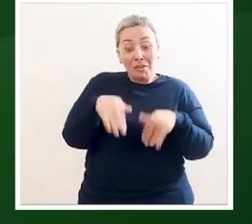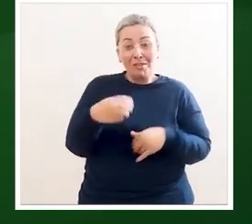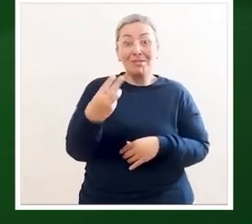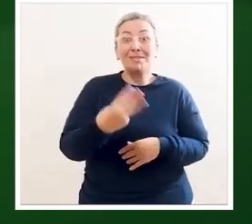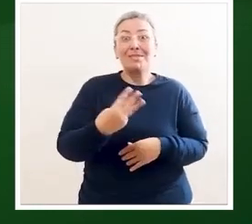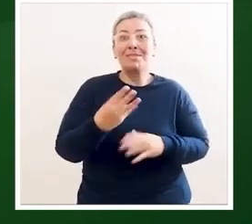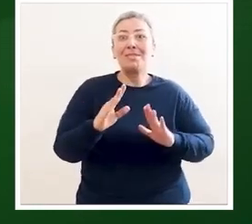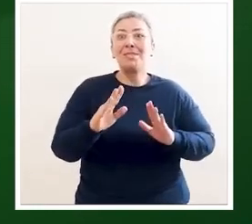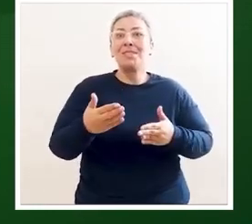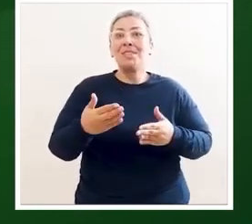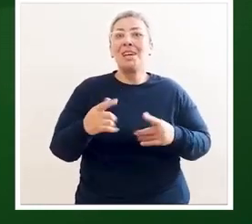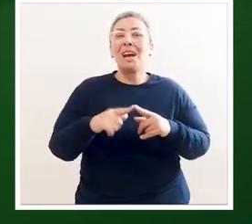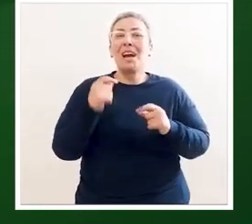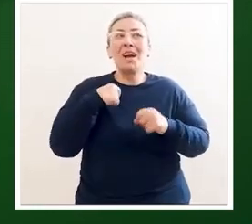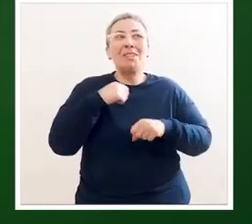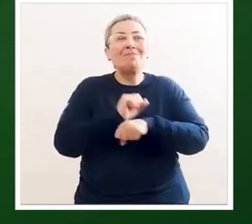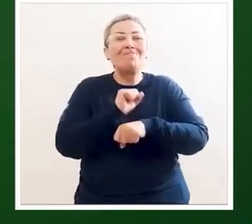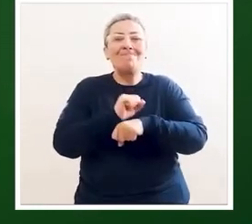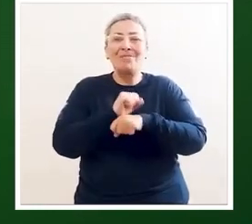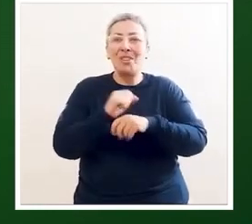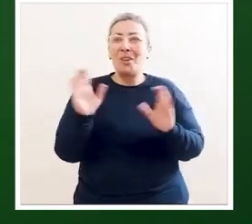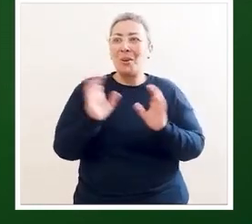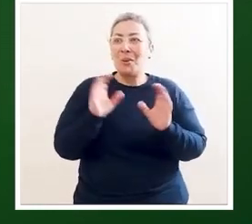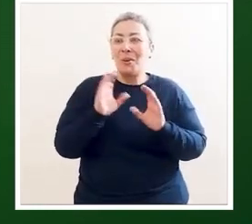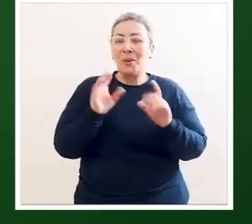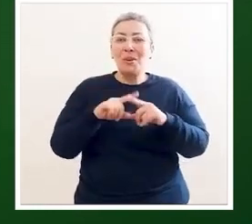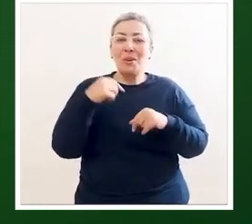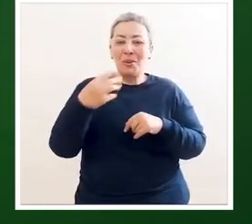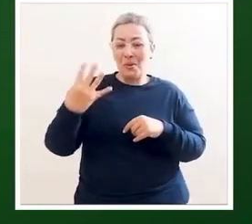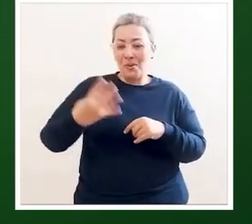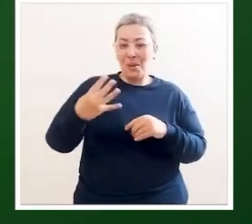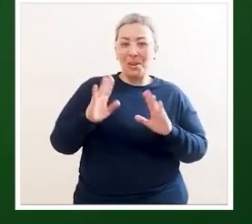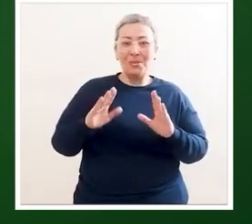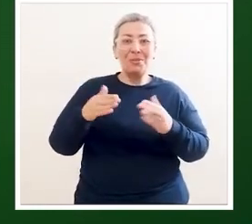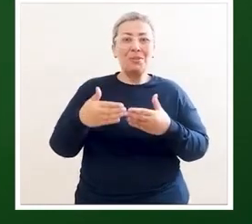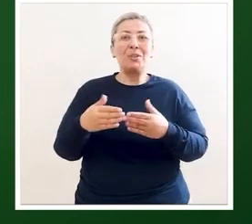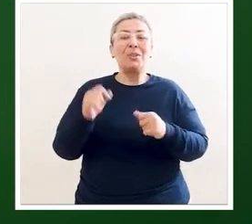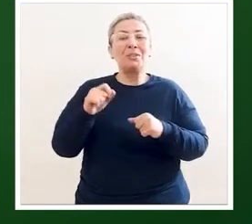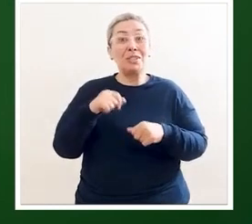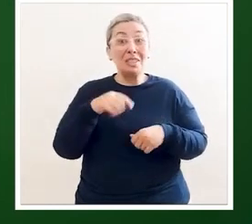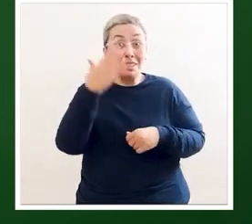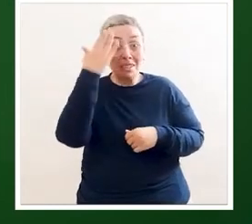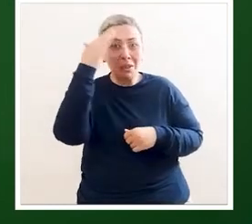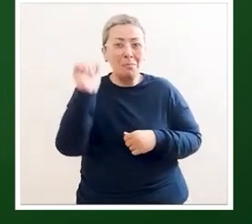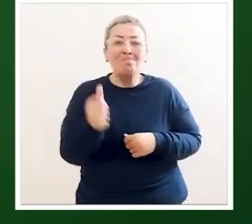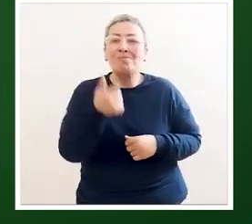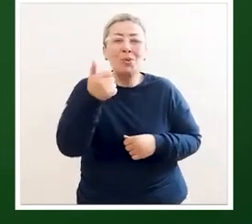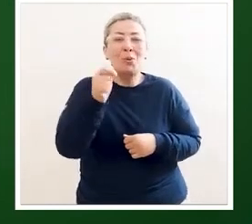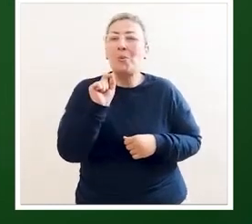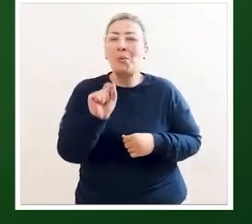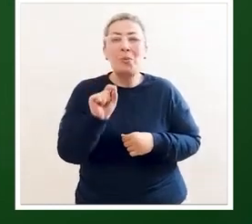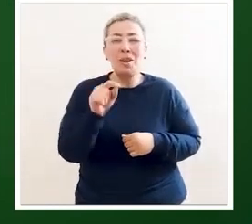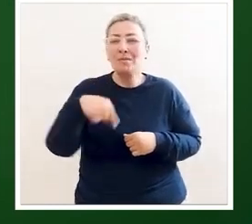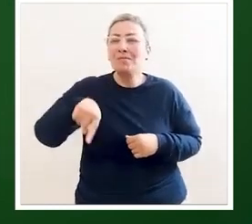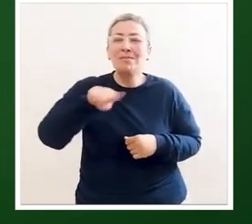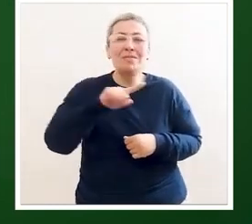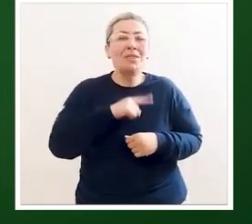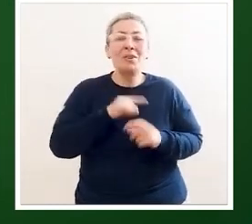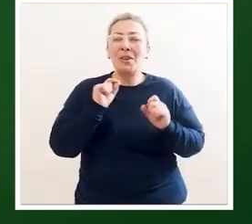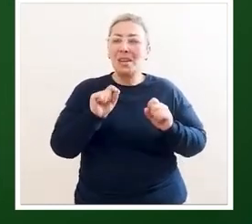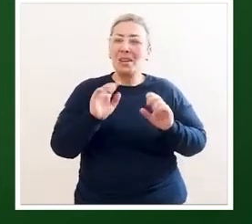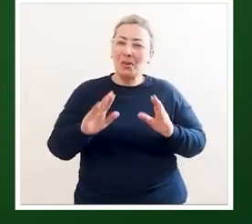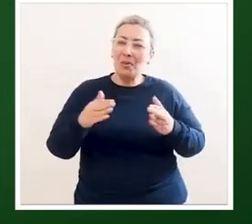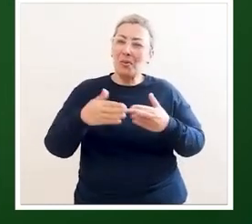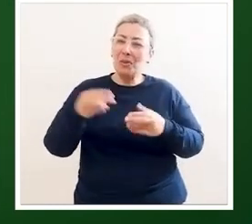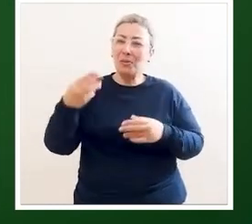nós estamos Encerrando o terceiro Estou aguardando ansiosamente o quarto encontro e você sabe o que é melhor todos